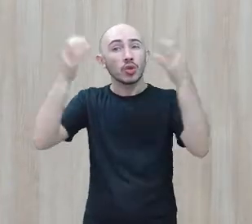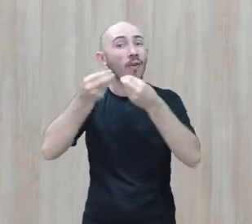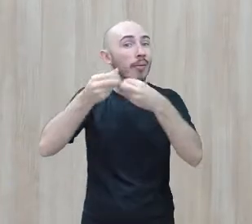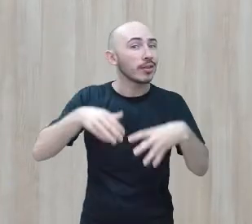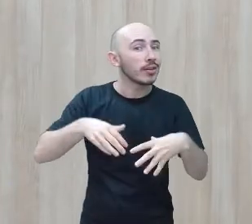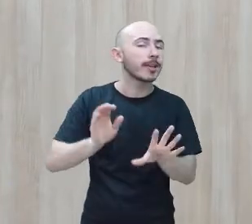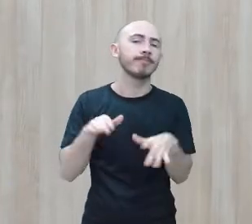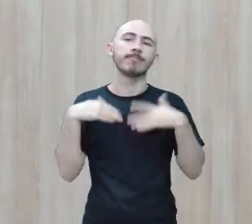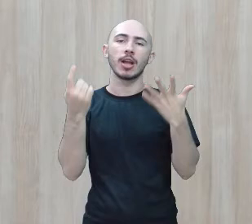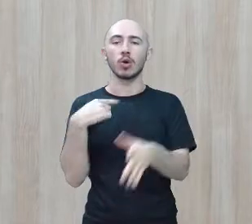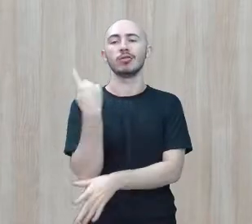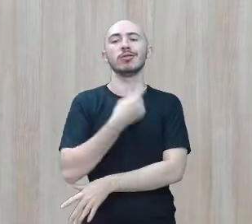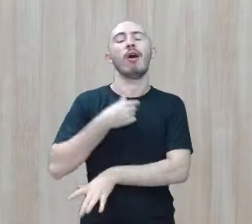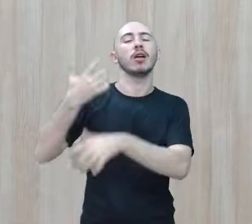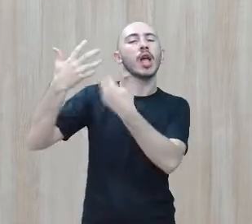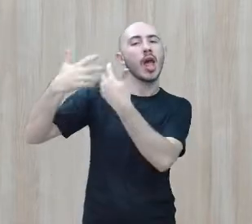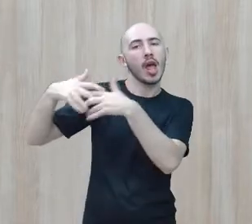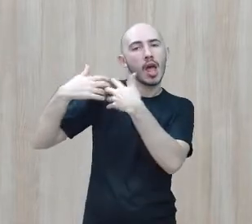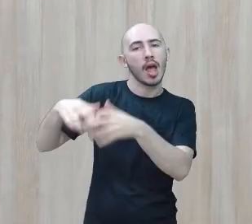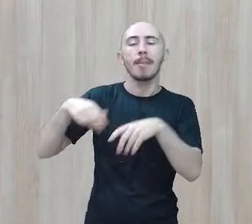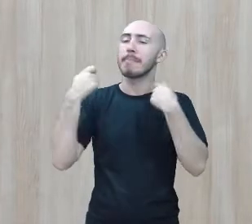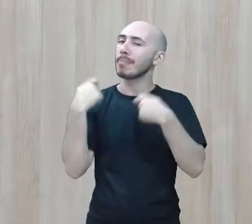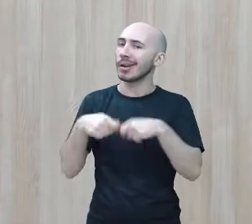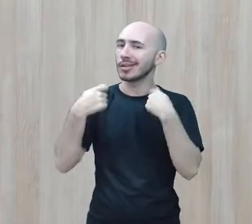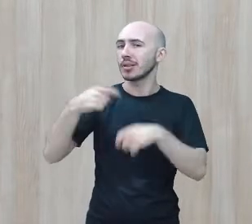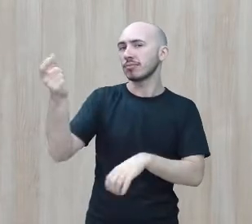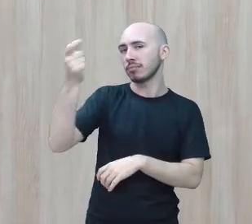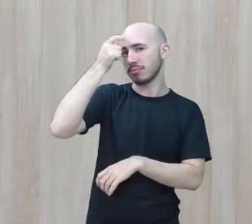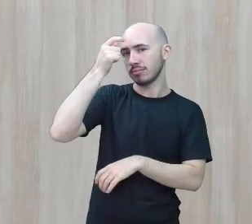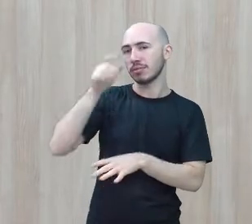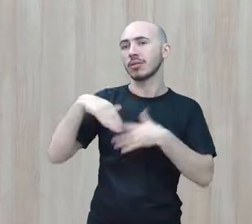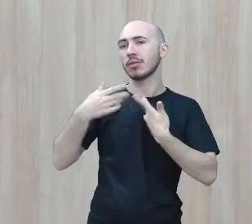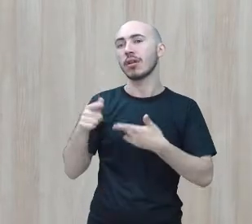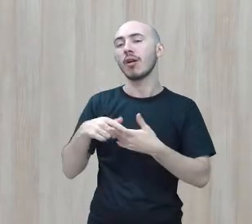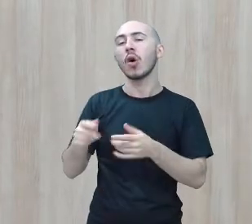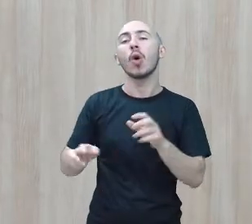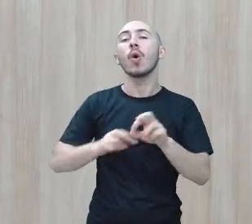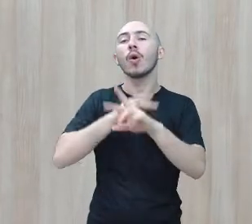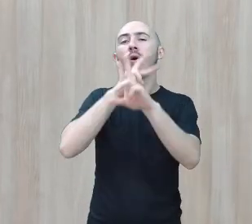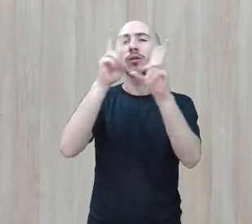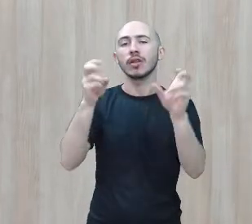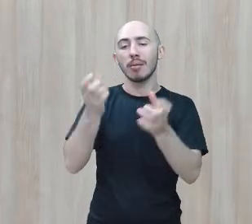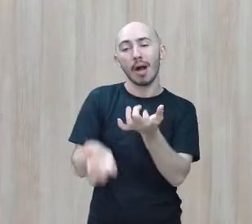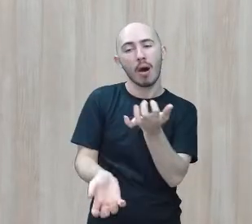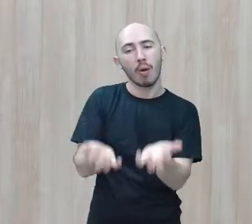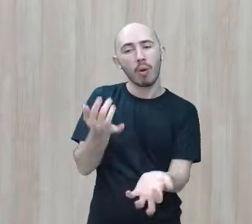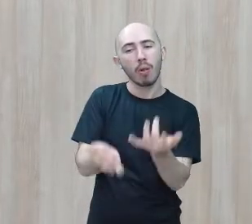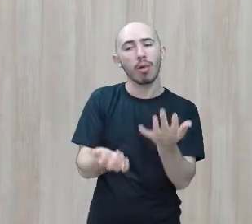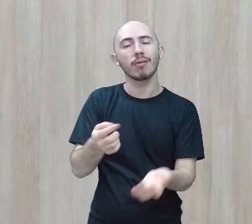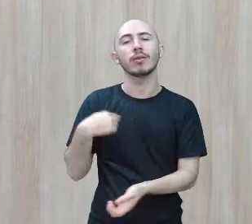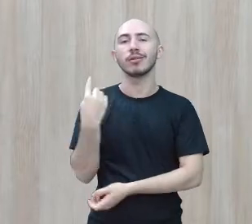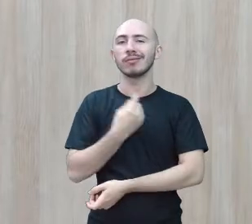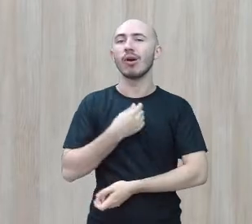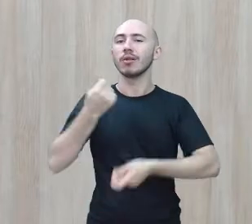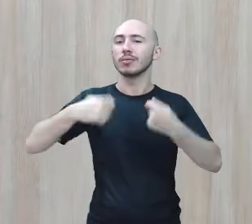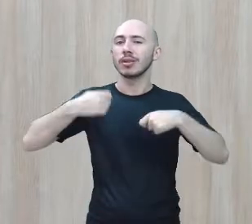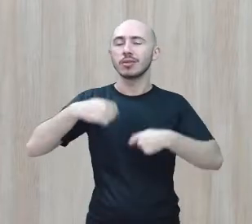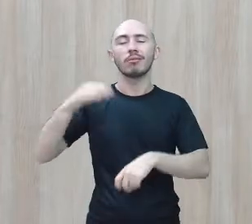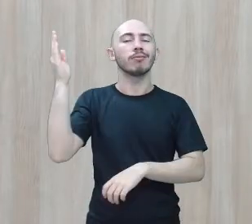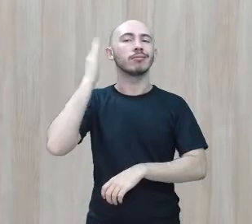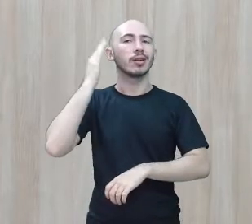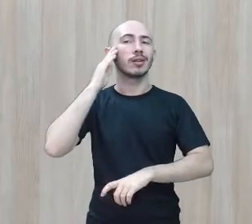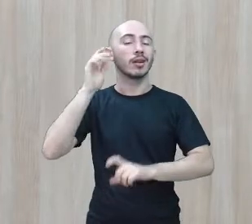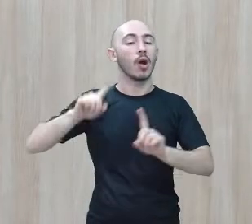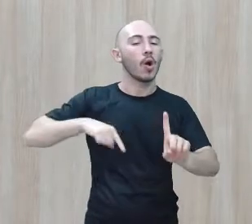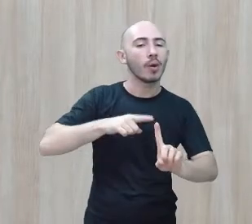fala na questão do desmatamento, e como eu já falei da queimada, sempre é importante a gente saber qual o objetivo de se fazer